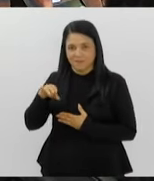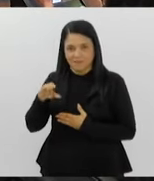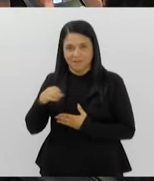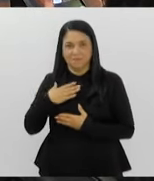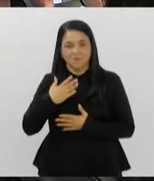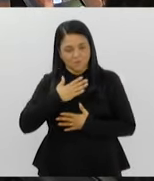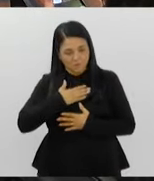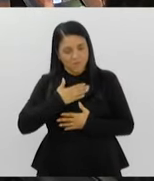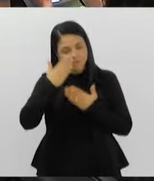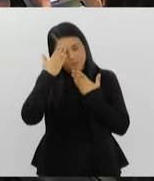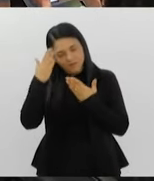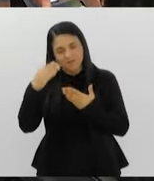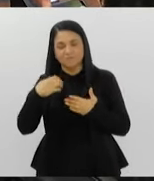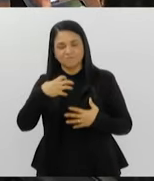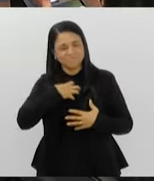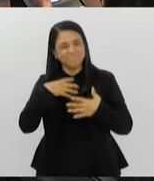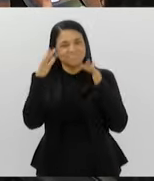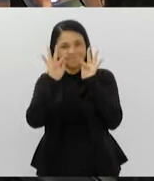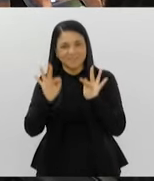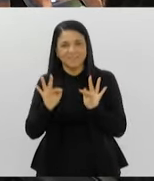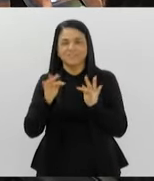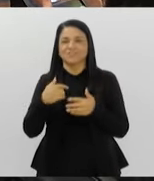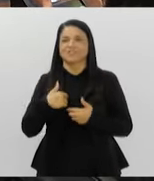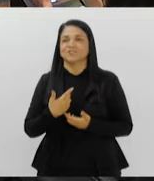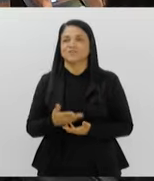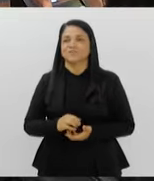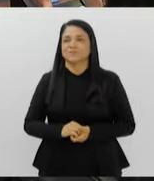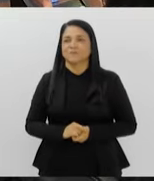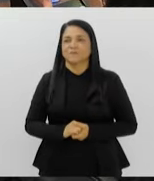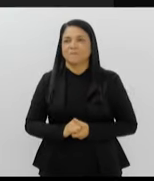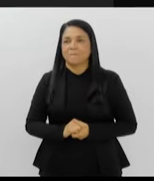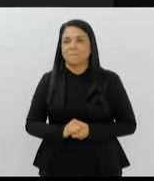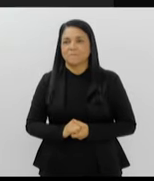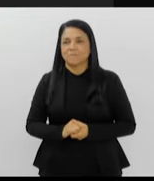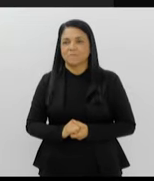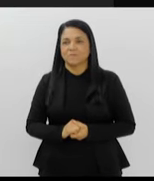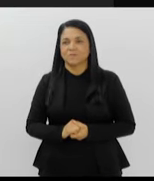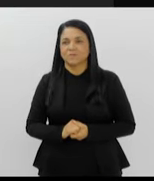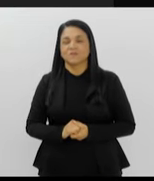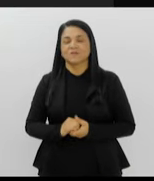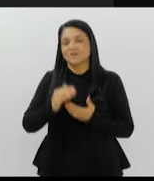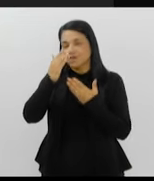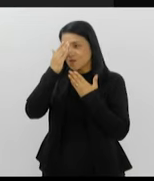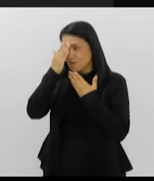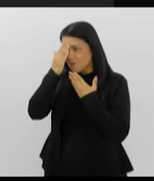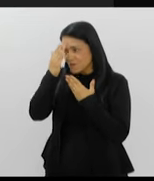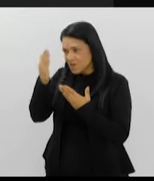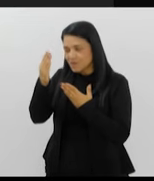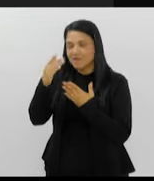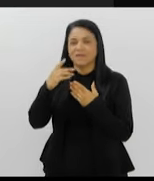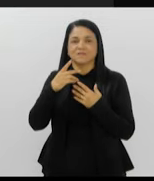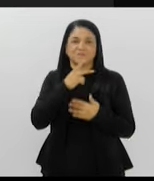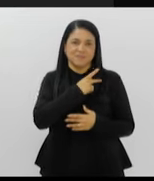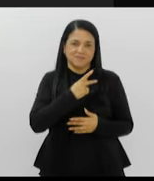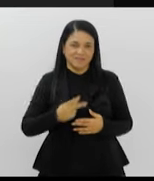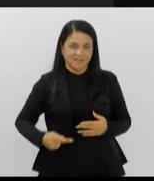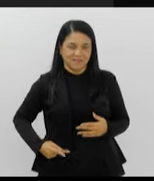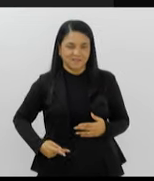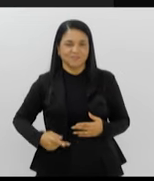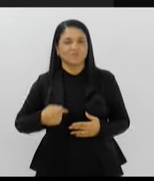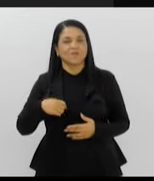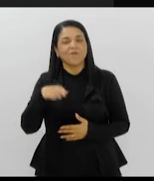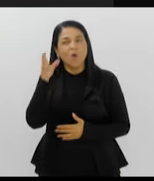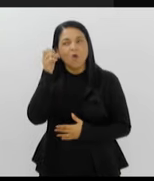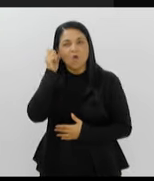cabe, Mink. Fiquei feliz. Obrigado, deputado Malafaia, por favor. Muito obrigado, presidente, pela consideração. Estava ouvindo o